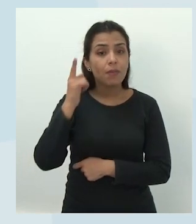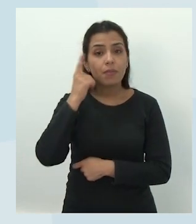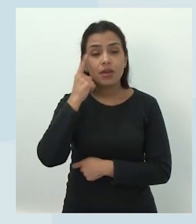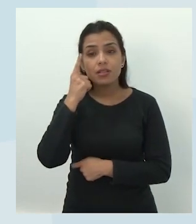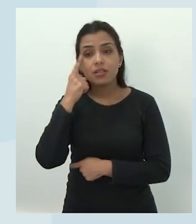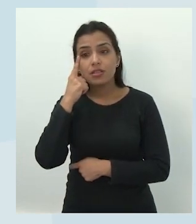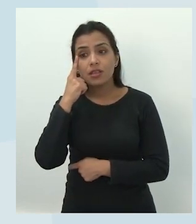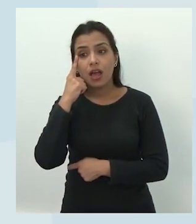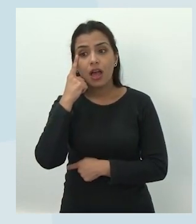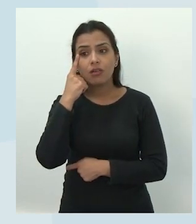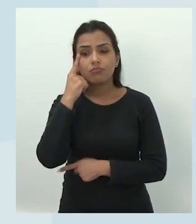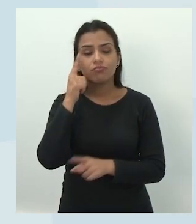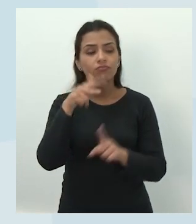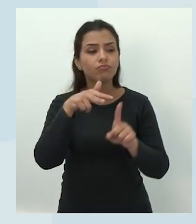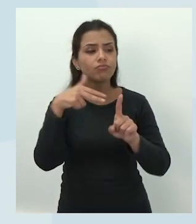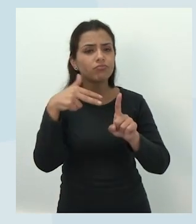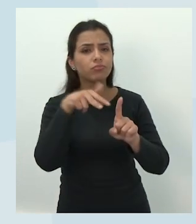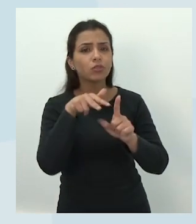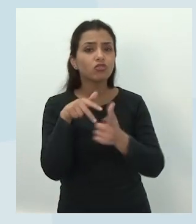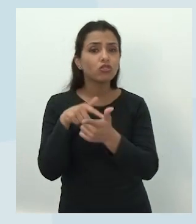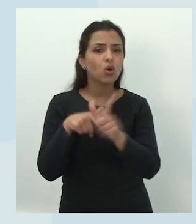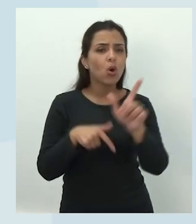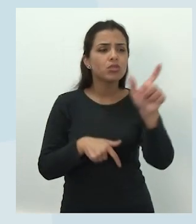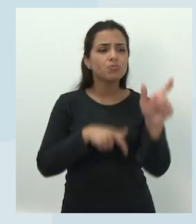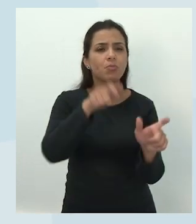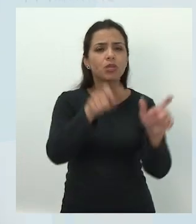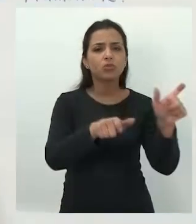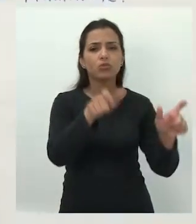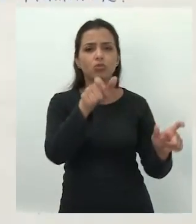a ótica dos outros personagens. Os personagens que